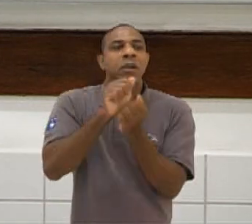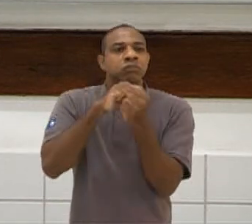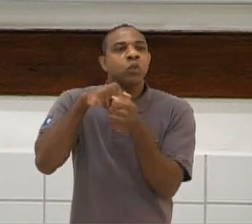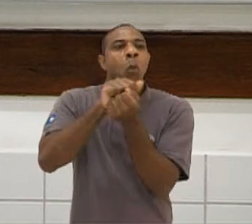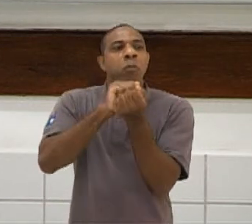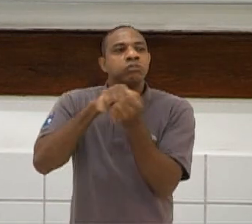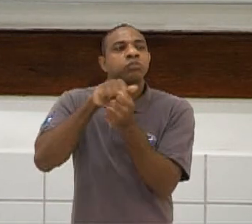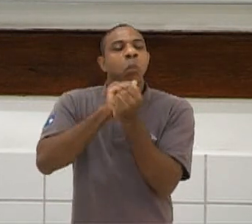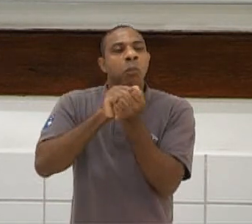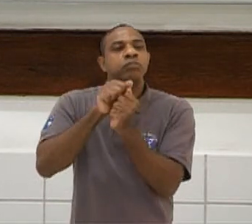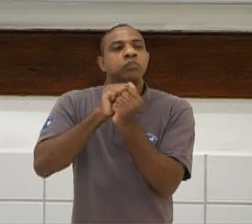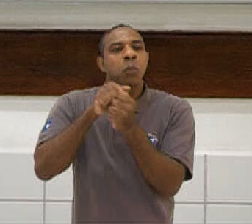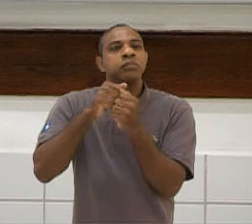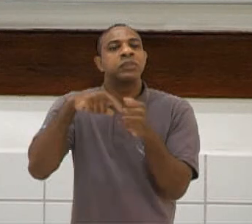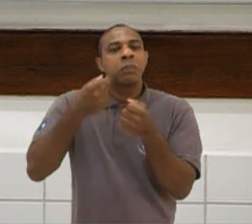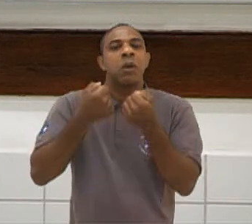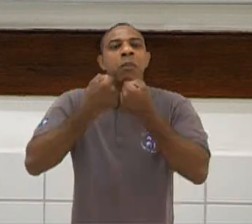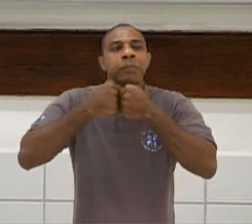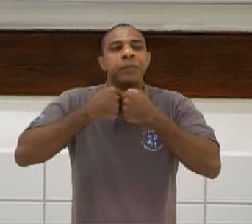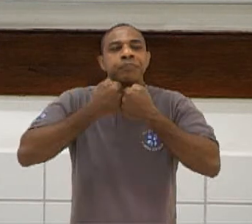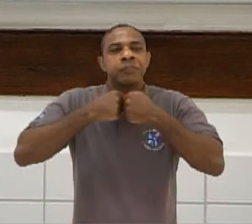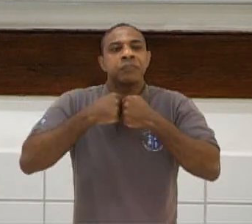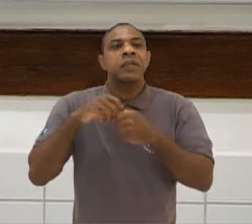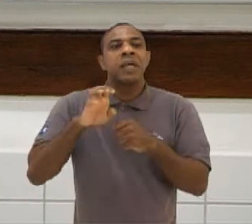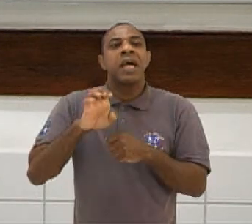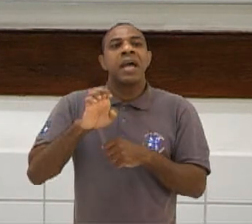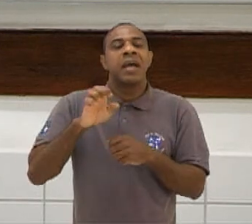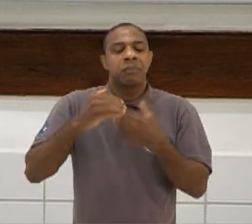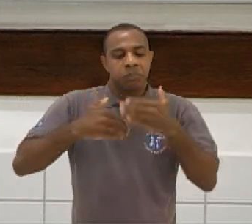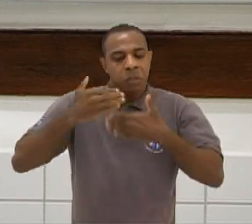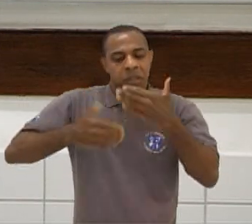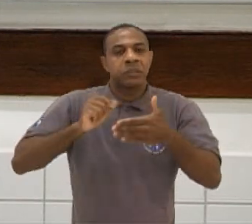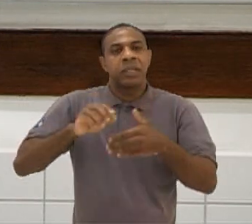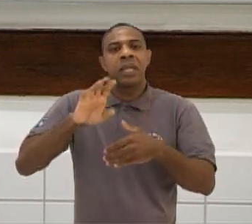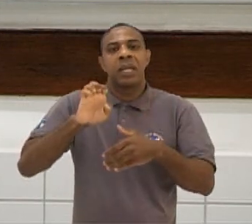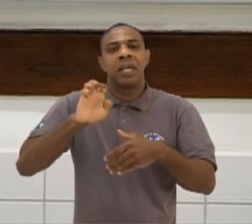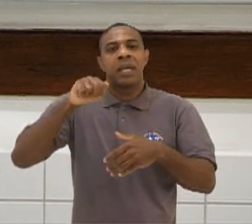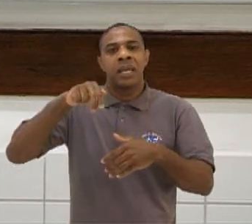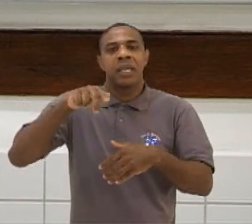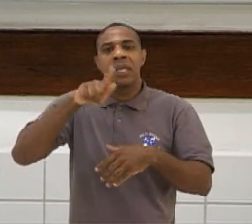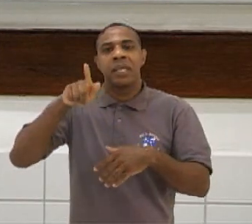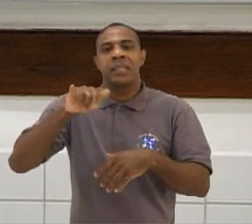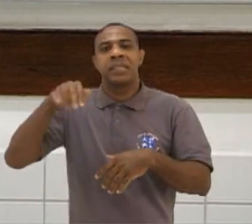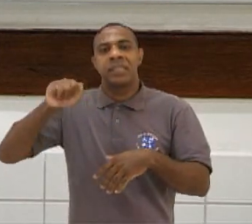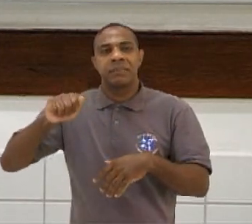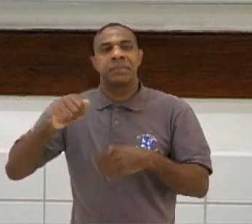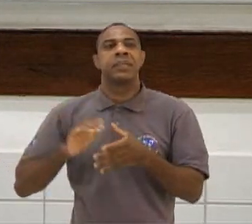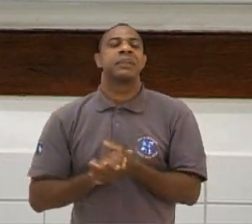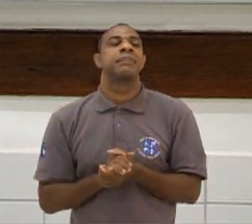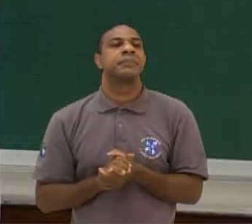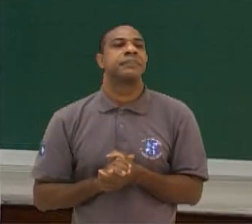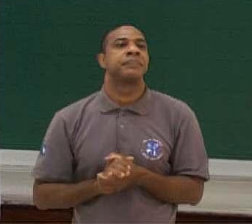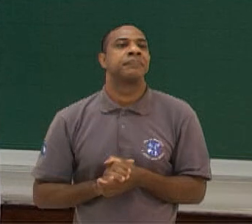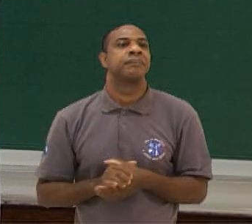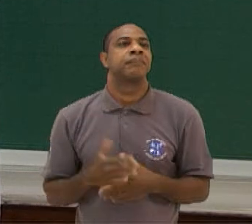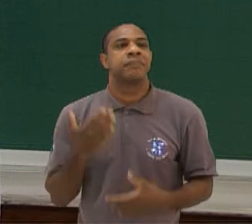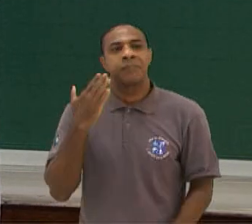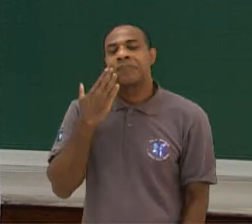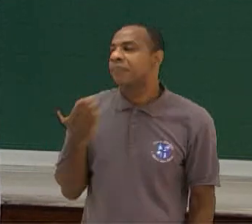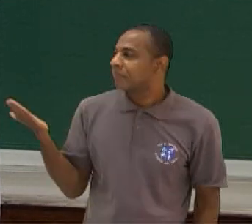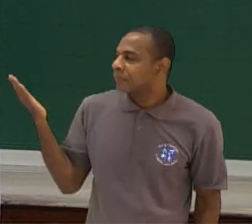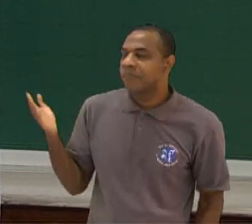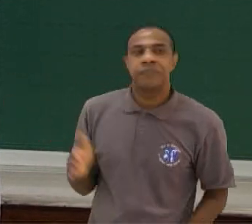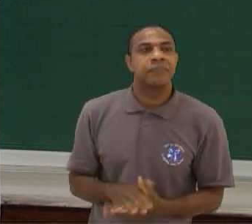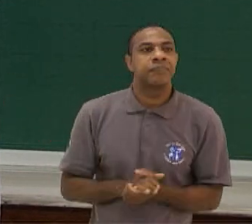e com processo de produção de enzimas pelas glândulas salivares. Vamos na sequência? Então, eu trouxe aqui também